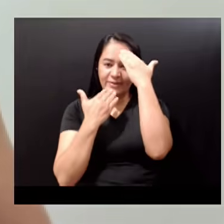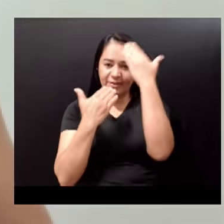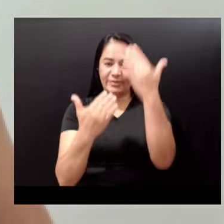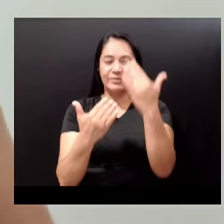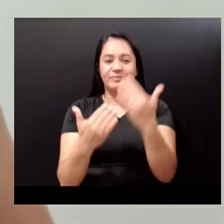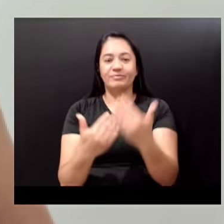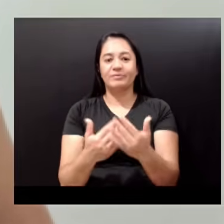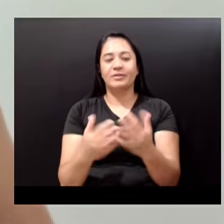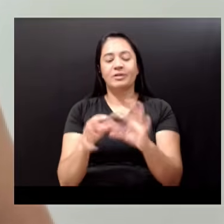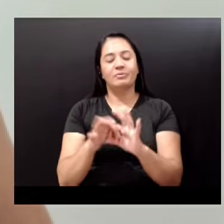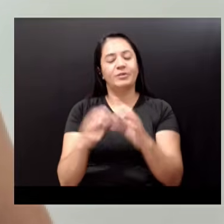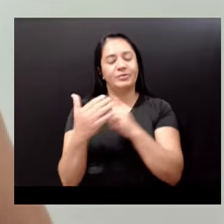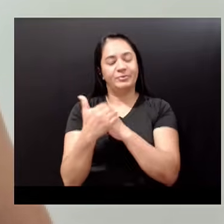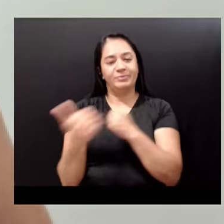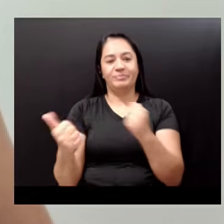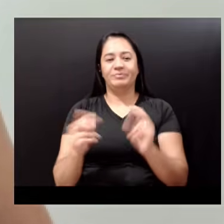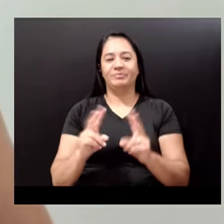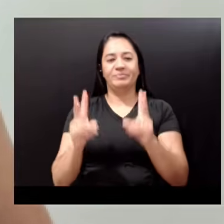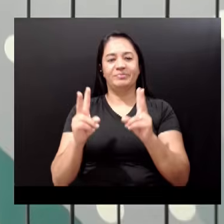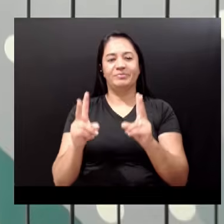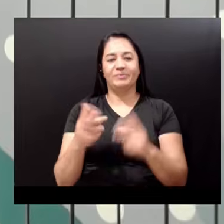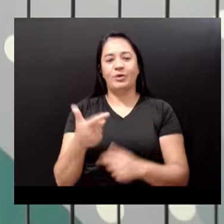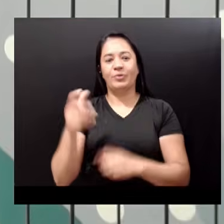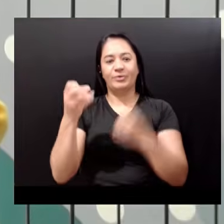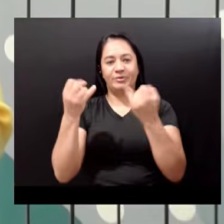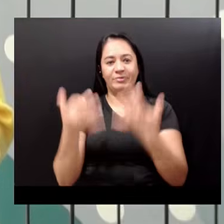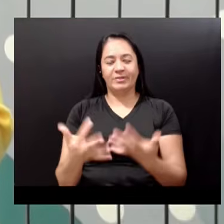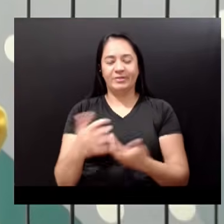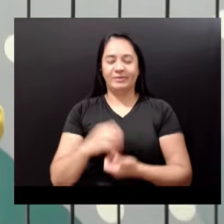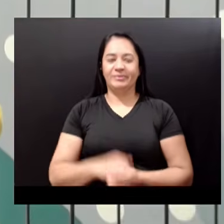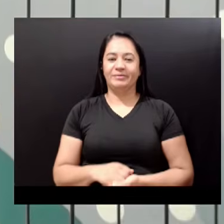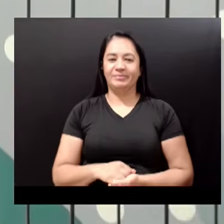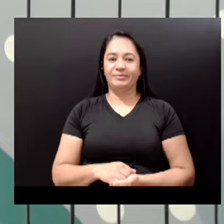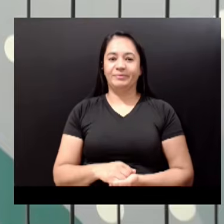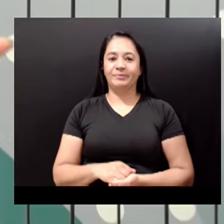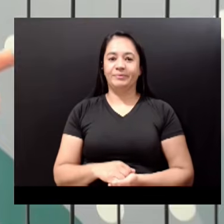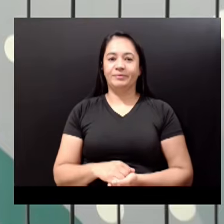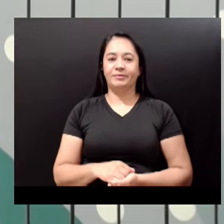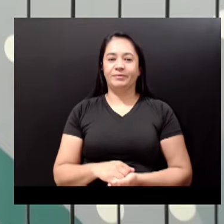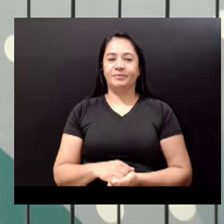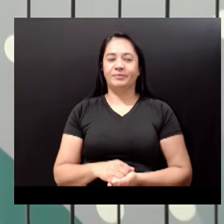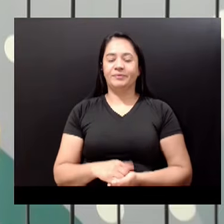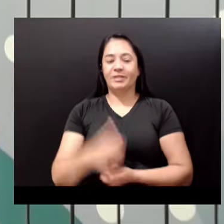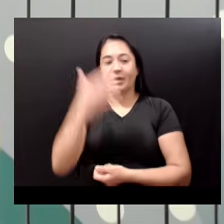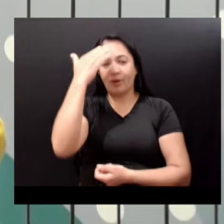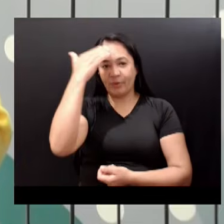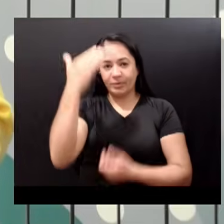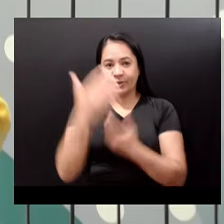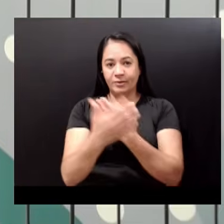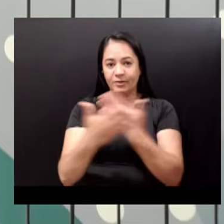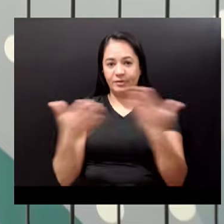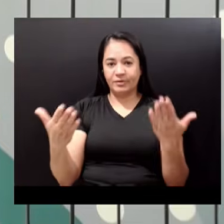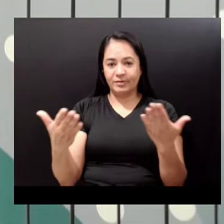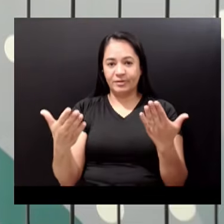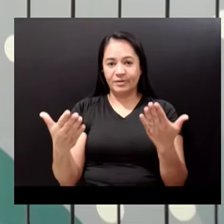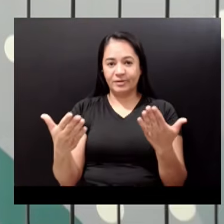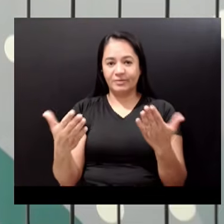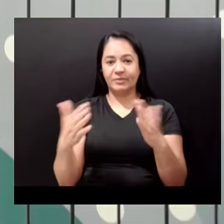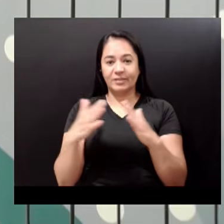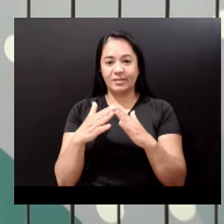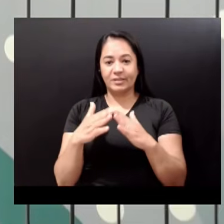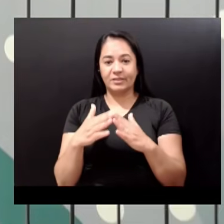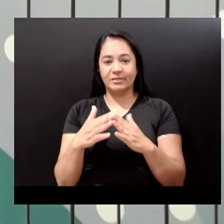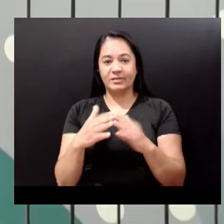disposição para outros esclarecimentos adicionais. Obrigada também, você é de casa, pela sua companhia. Você